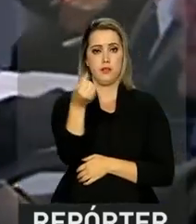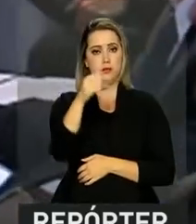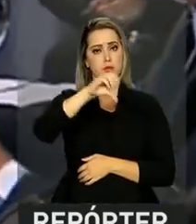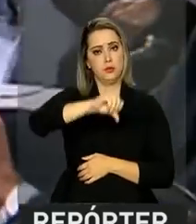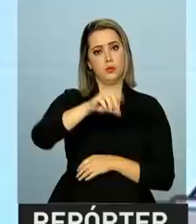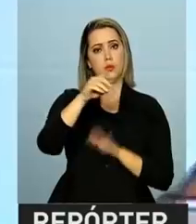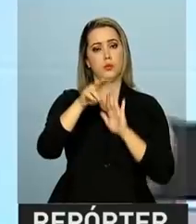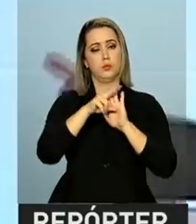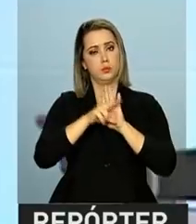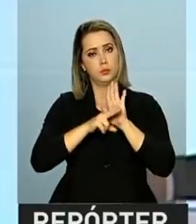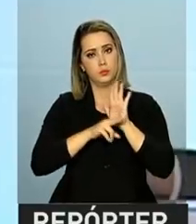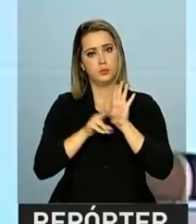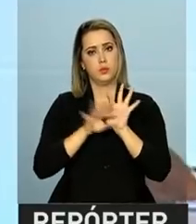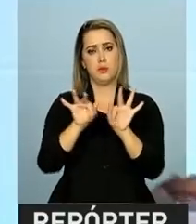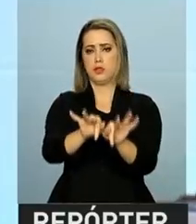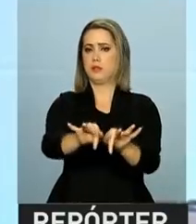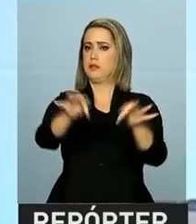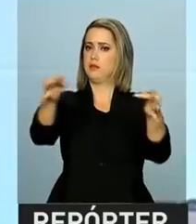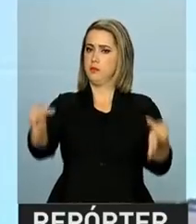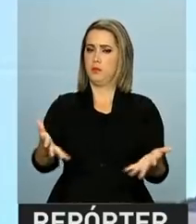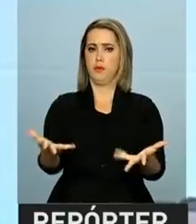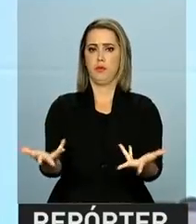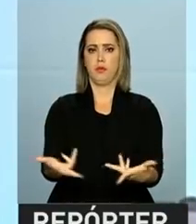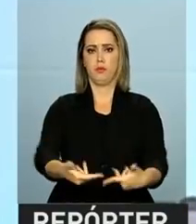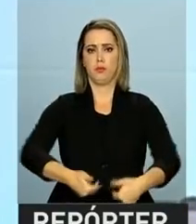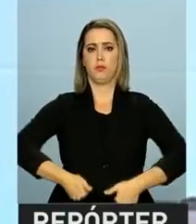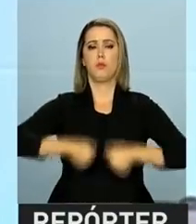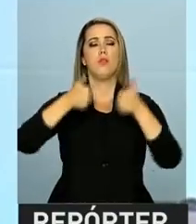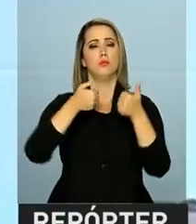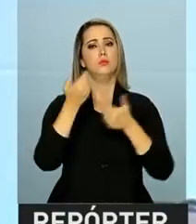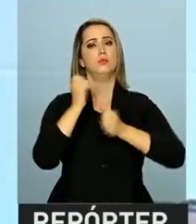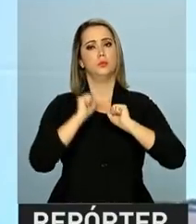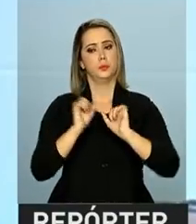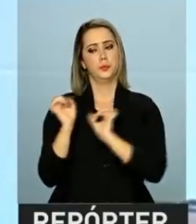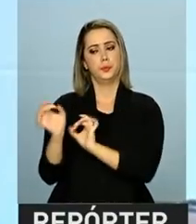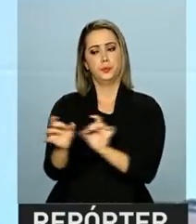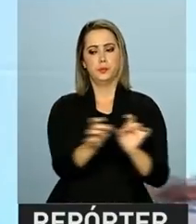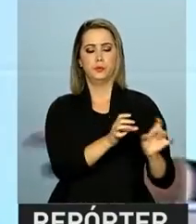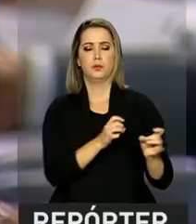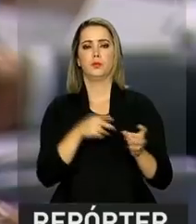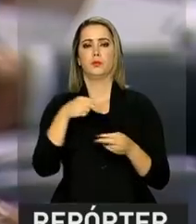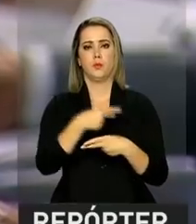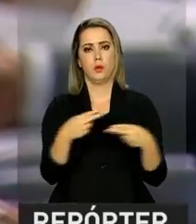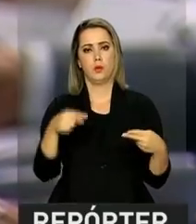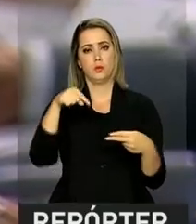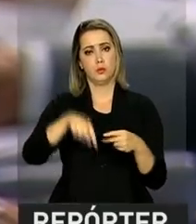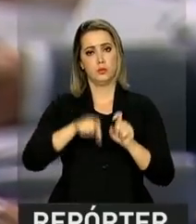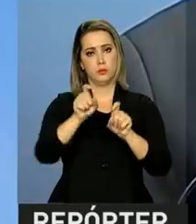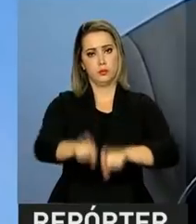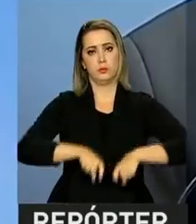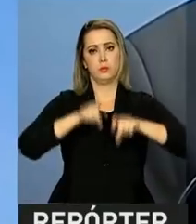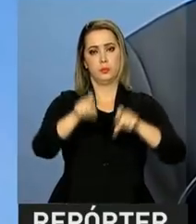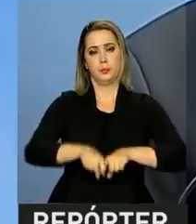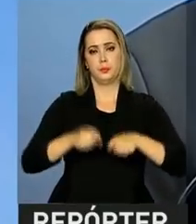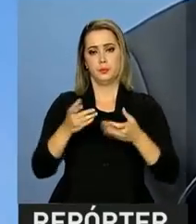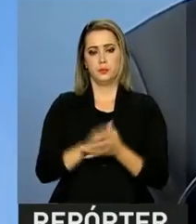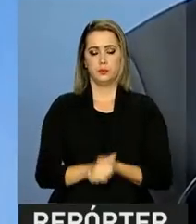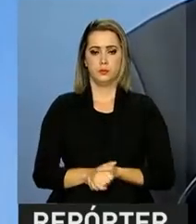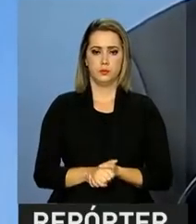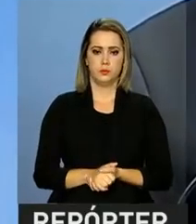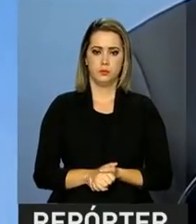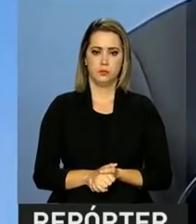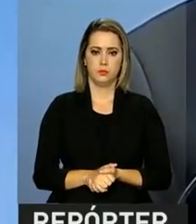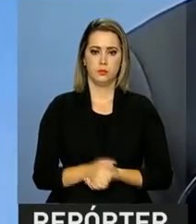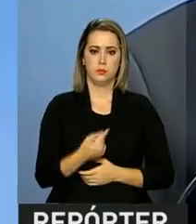para desburocratizar e dar eficiência e competitividade aos produtos do agronegócio. Eu tenho certeza que